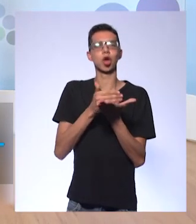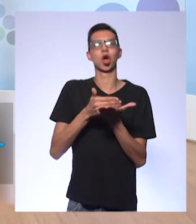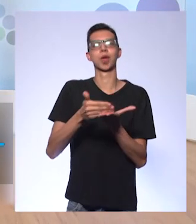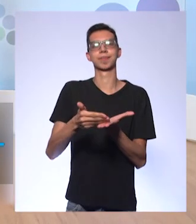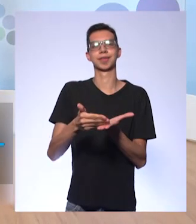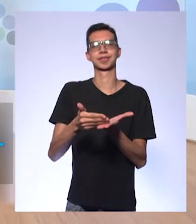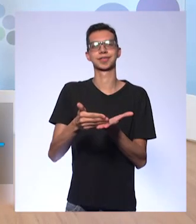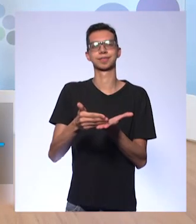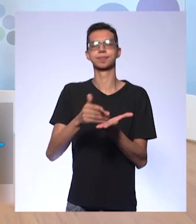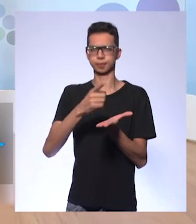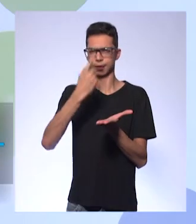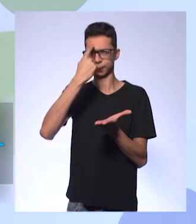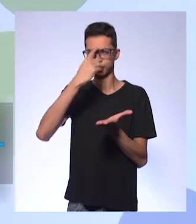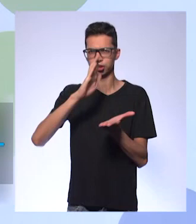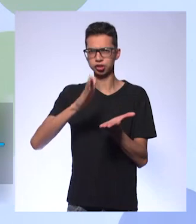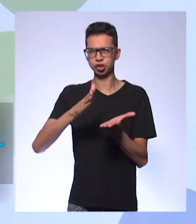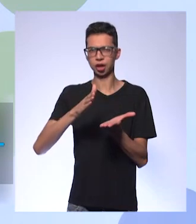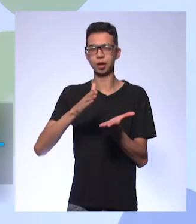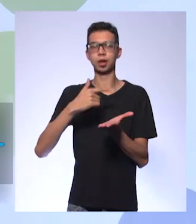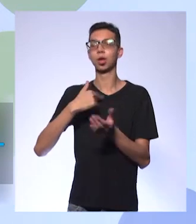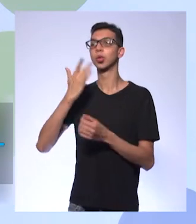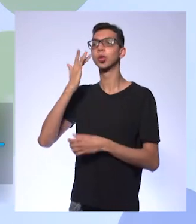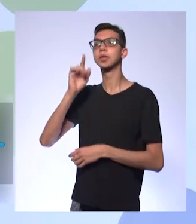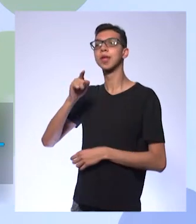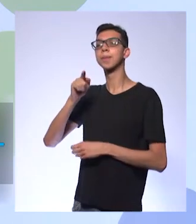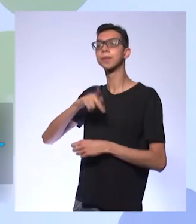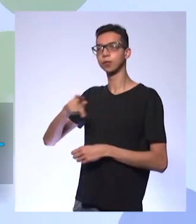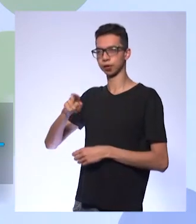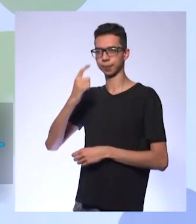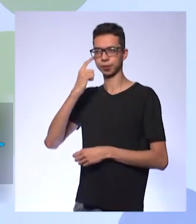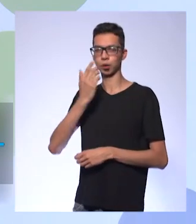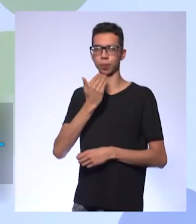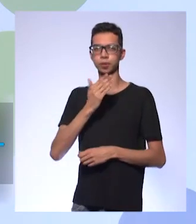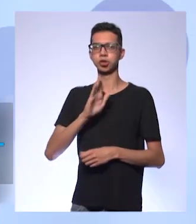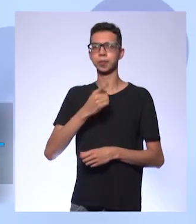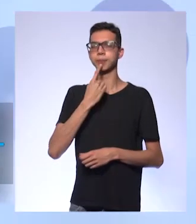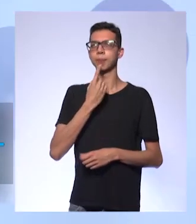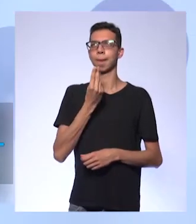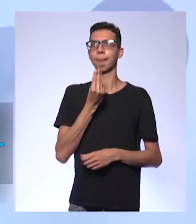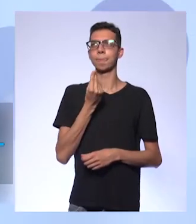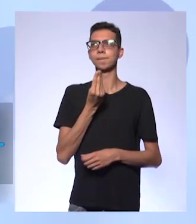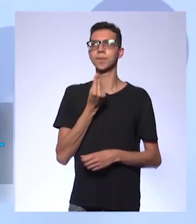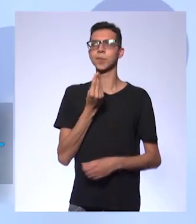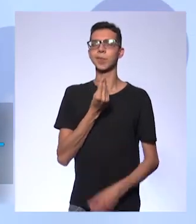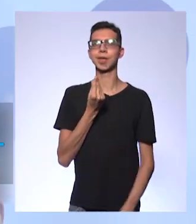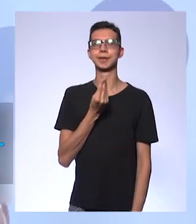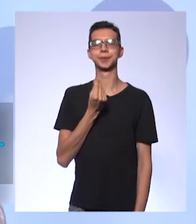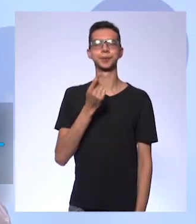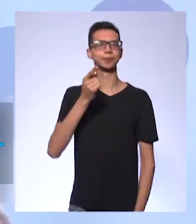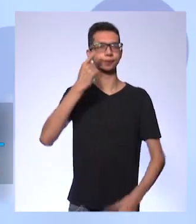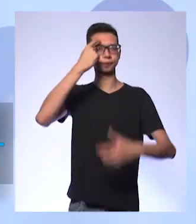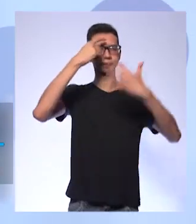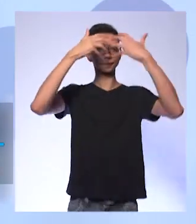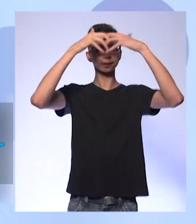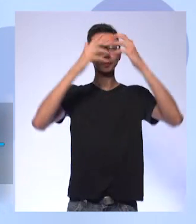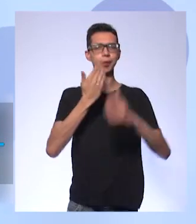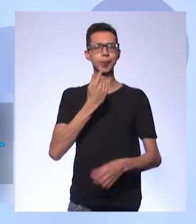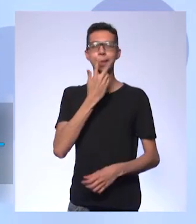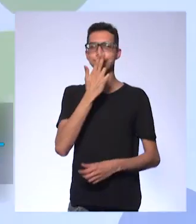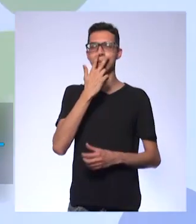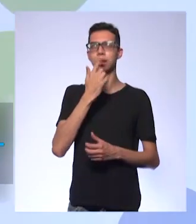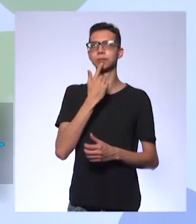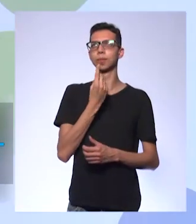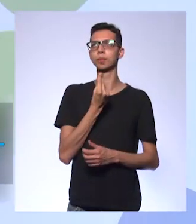vocês já pensaram, assim, não sei você, Fábio, quando você pensa numa comida, já não dá uma salivada Já, assim na parece boca? que a boca já se prepara A para se boca já vai se